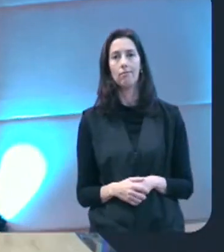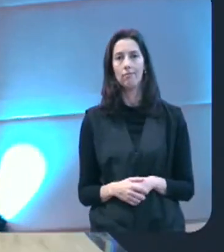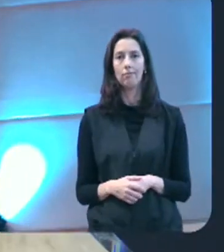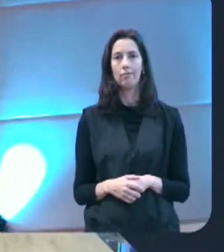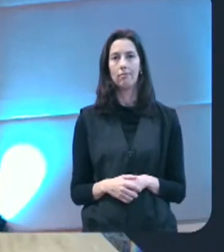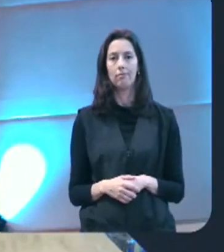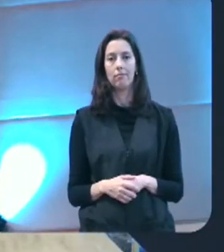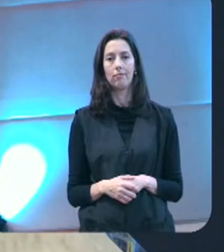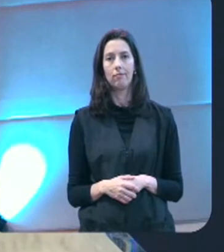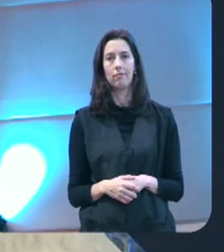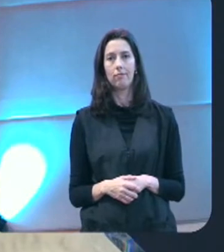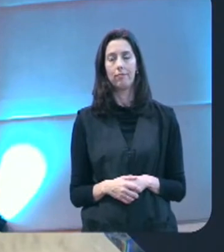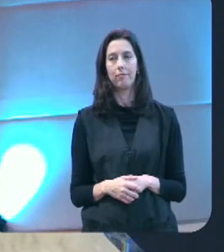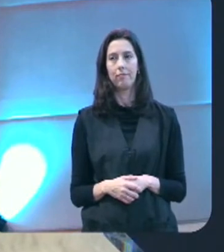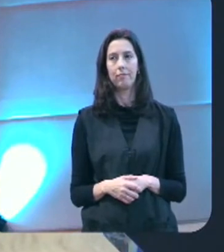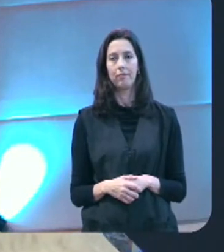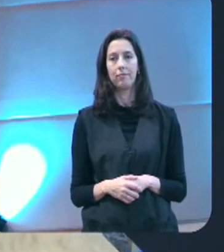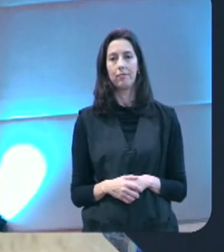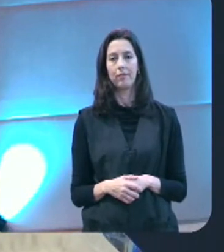E disse-lhe: sabe,